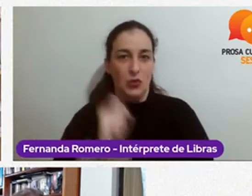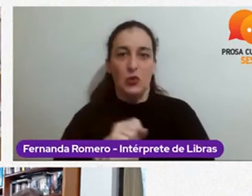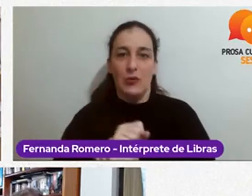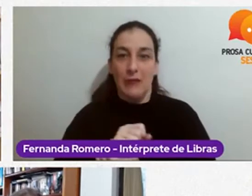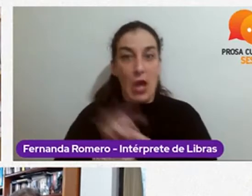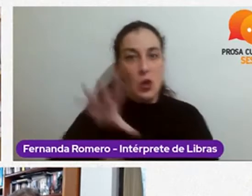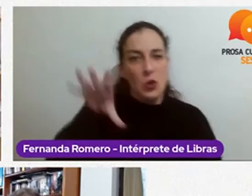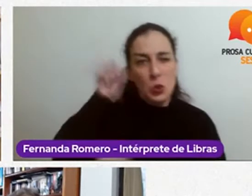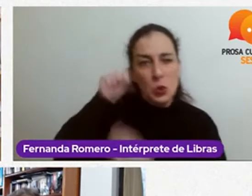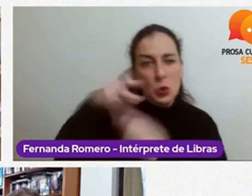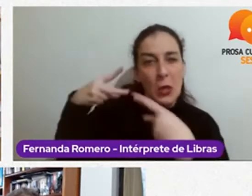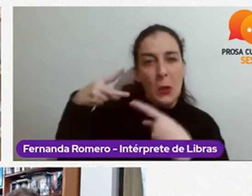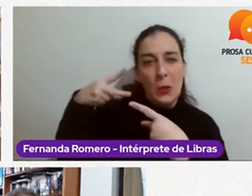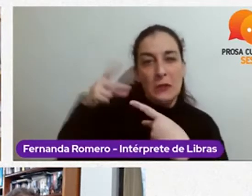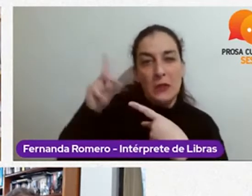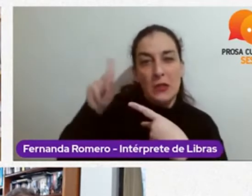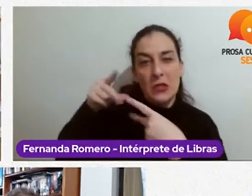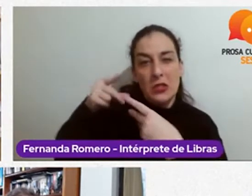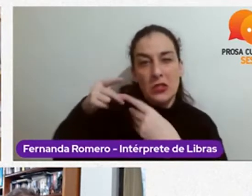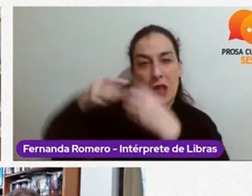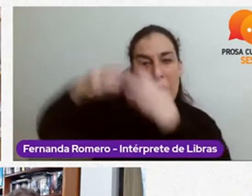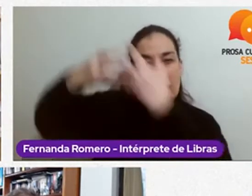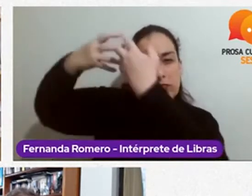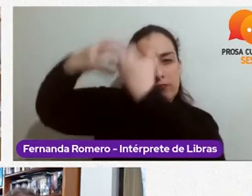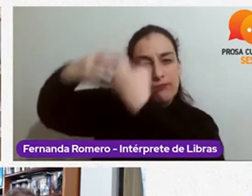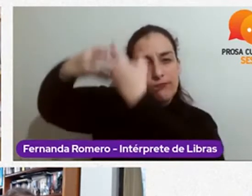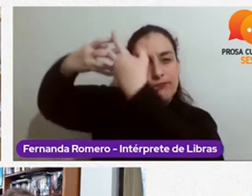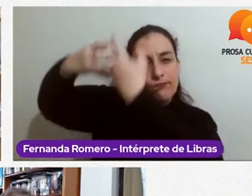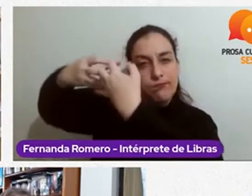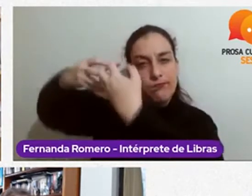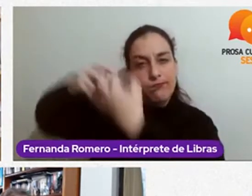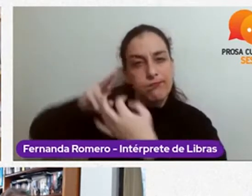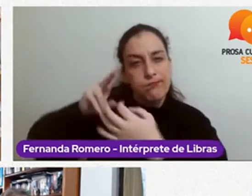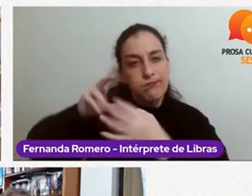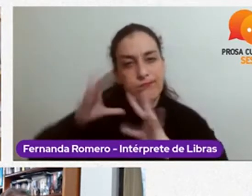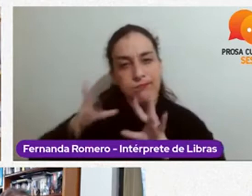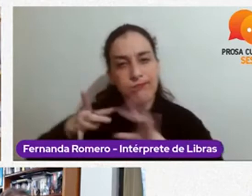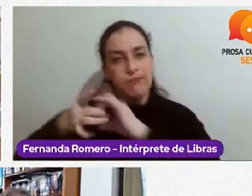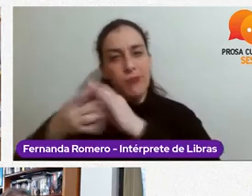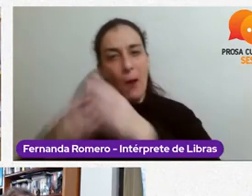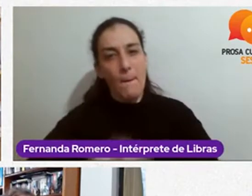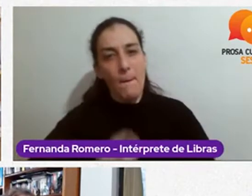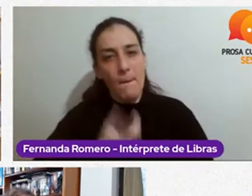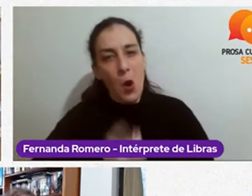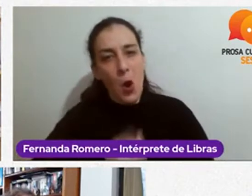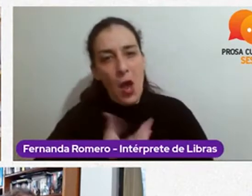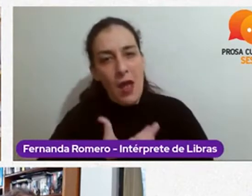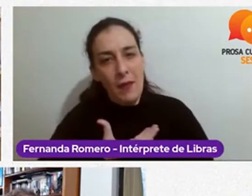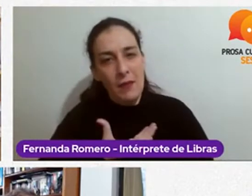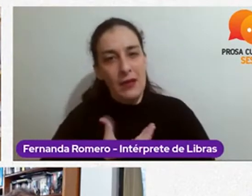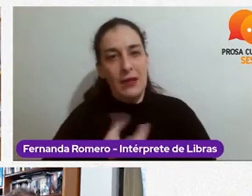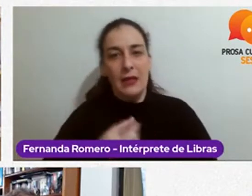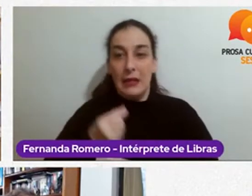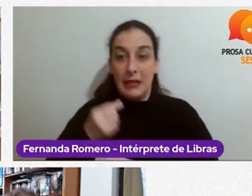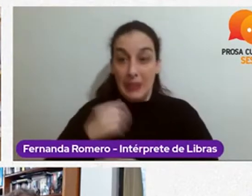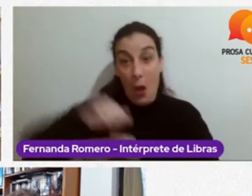aquilo já gera um verso e tal. Então, a parte da escrita para a composição, ela está